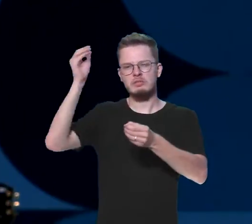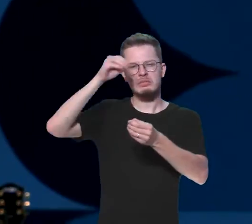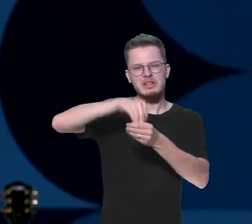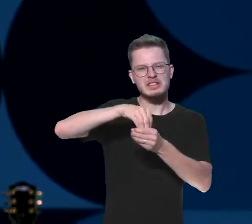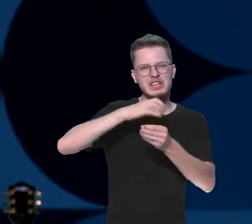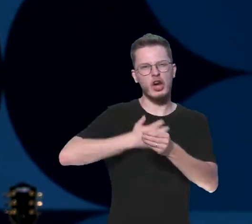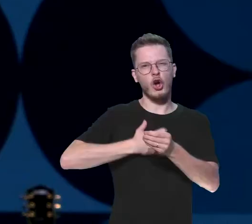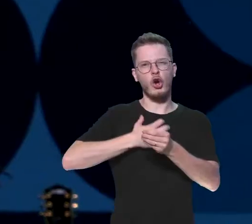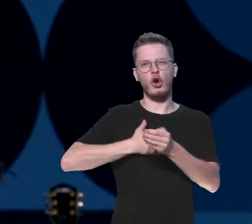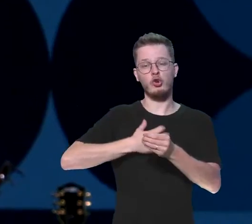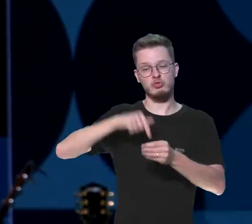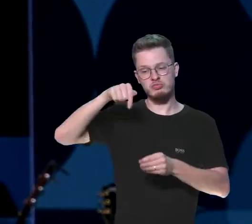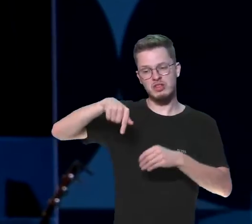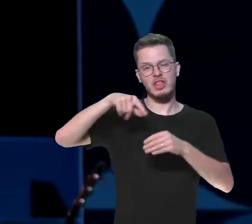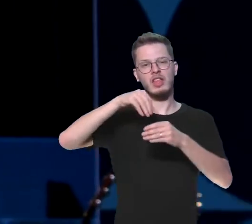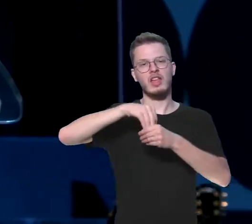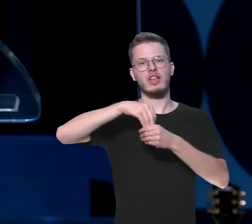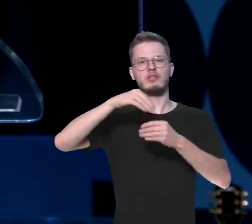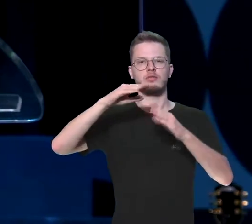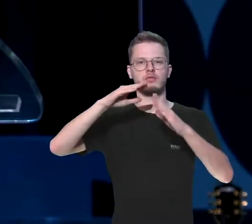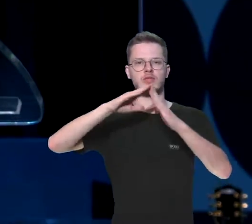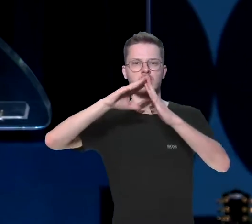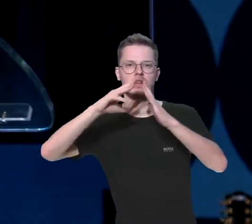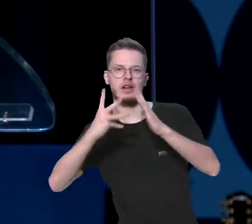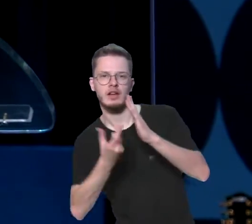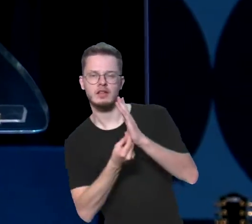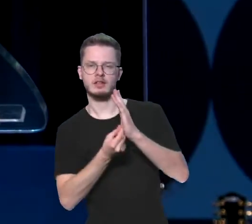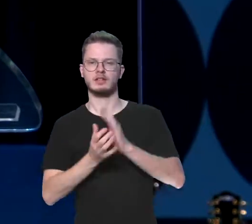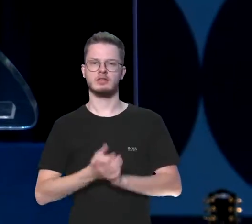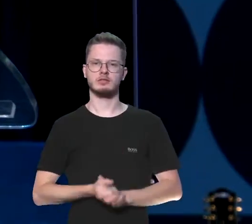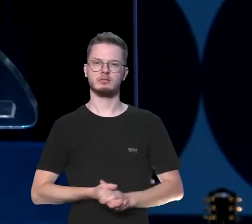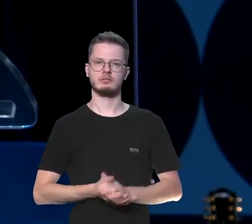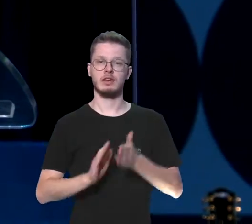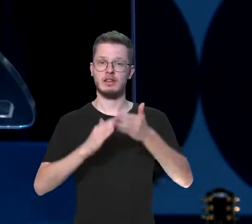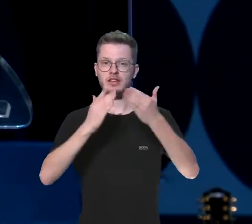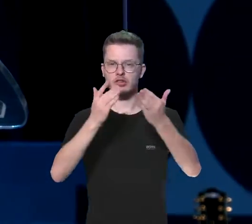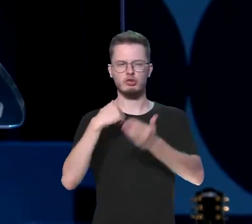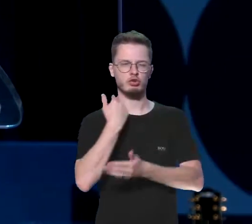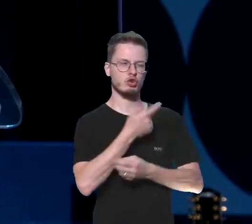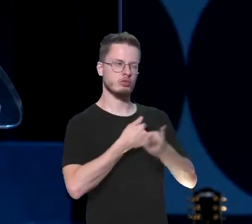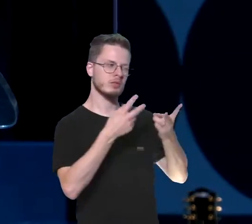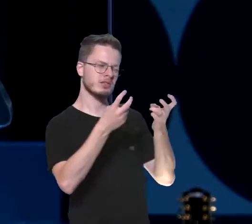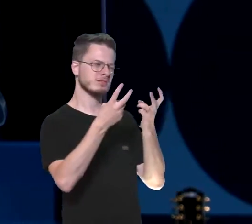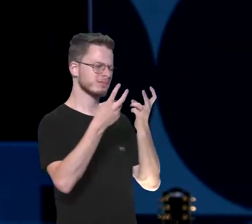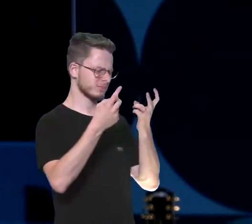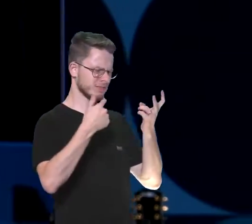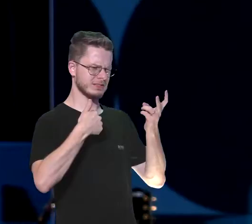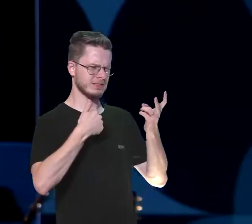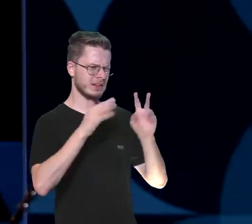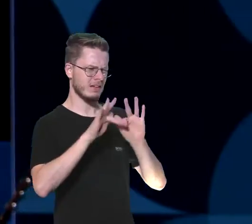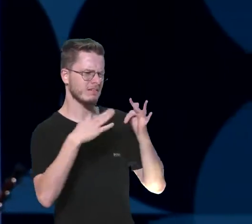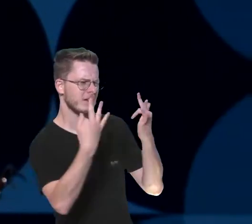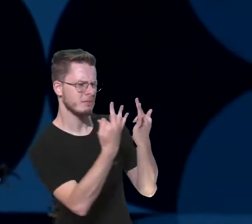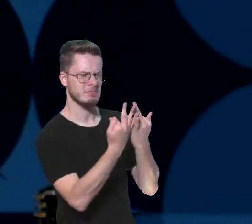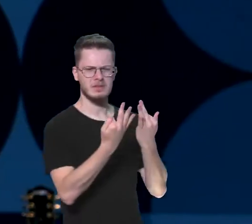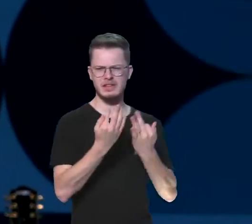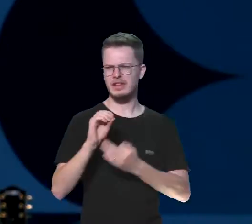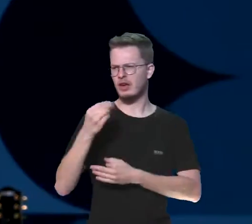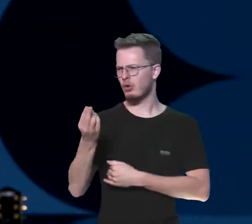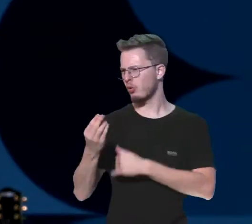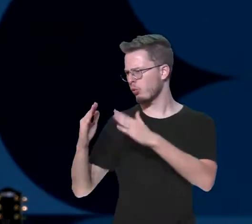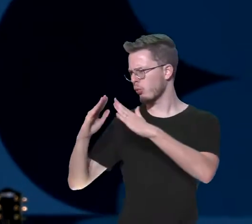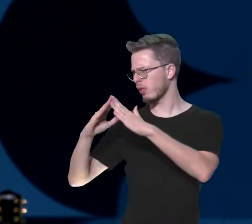vê sentimentos assim começam a fazer parte do nosso convívio com os nossos familiares, do nosso convívio com os irmãos da